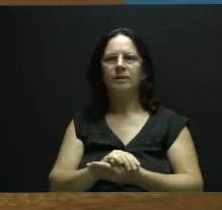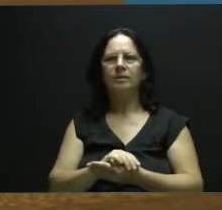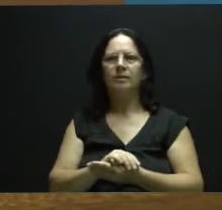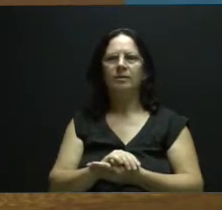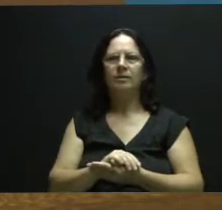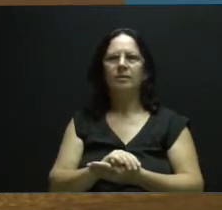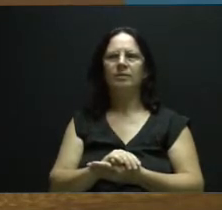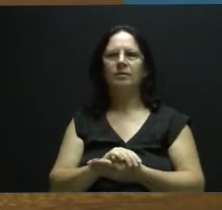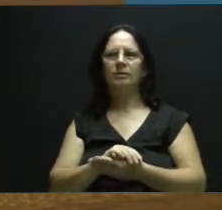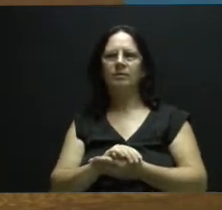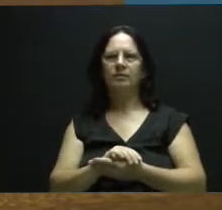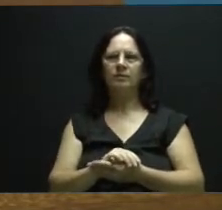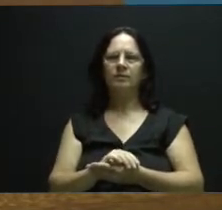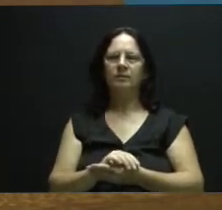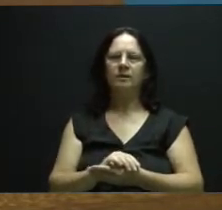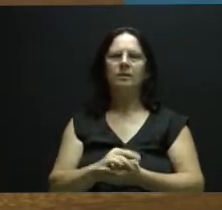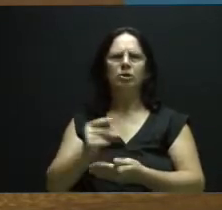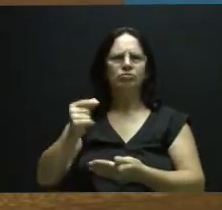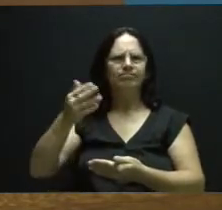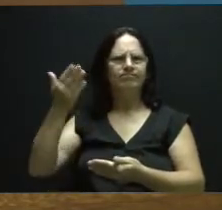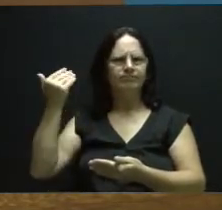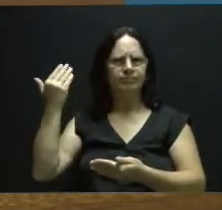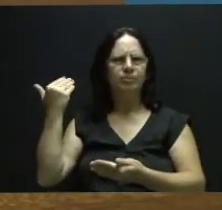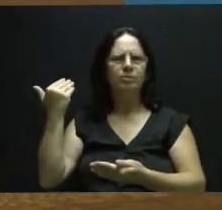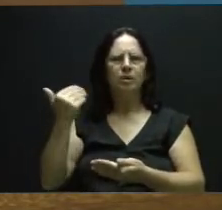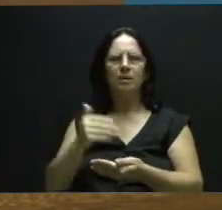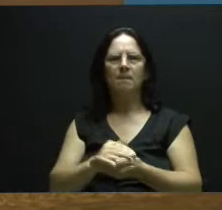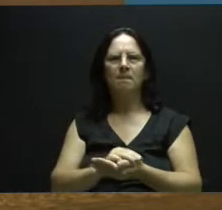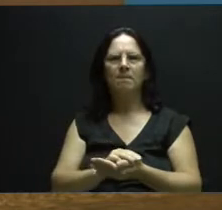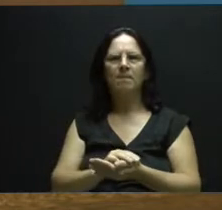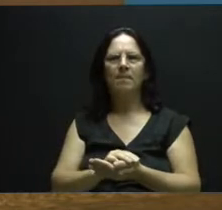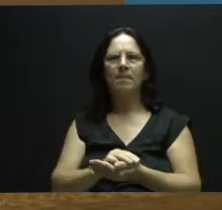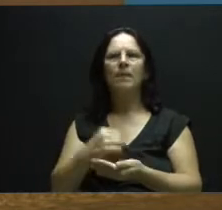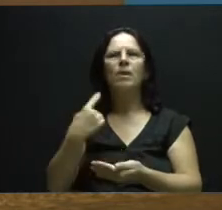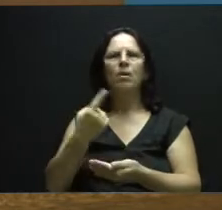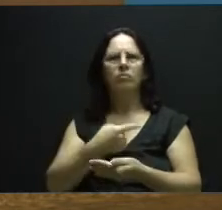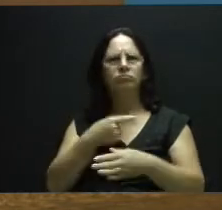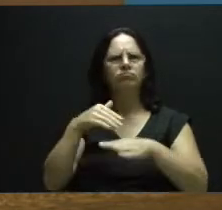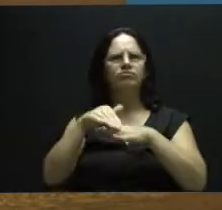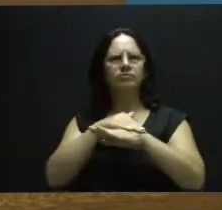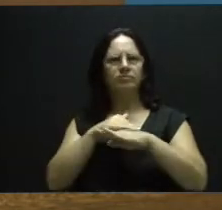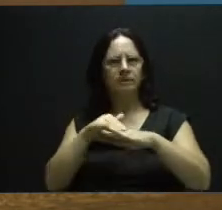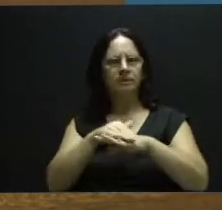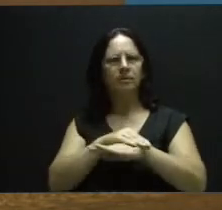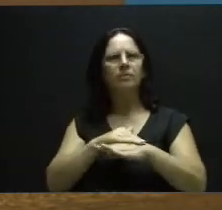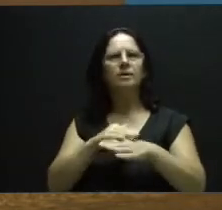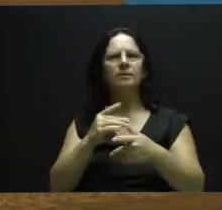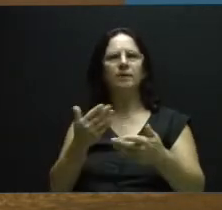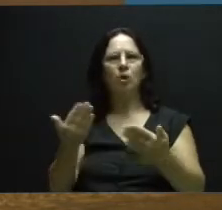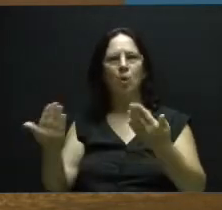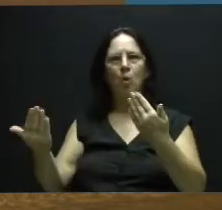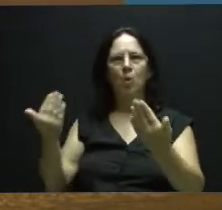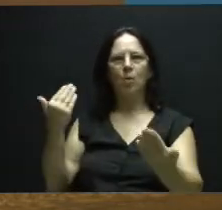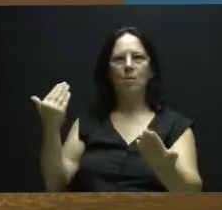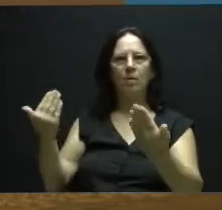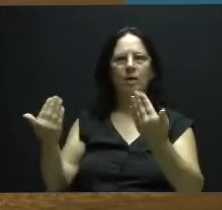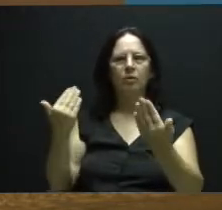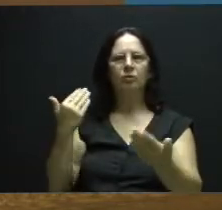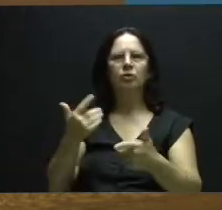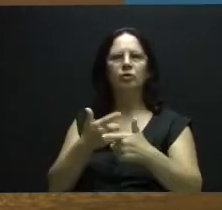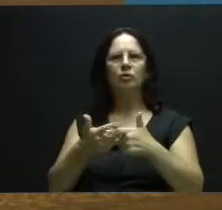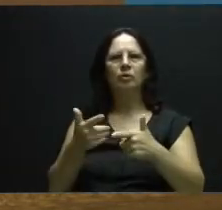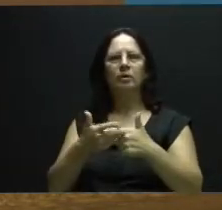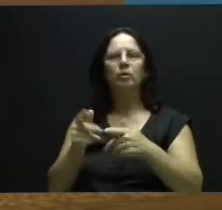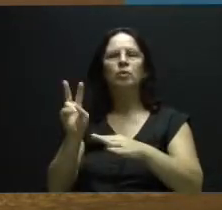longe assim não tanto tempo atrás a gente batia muito essa questão eu comparo hoje só há a situação da